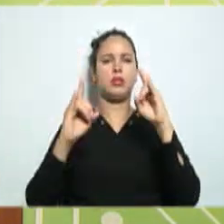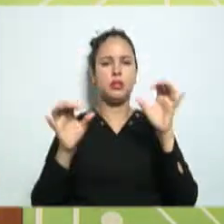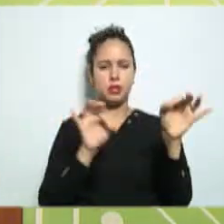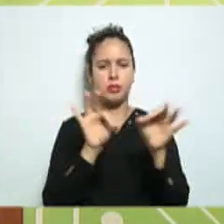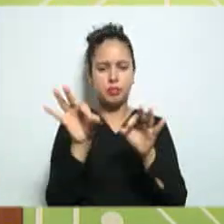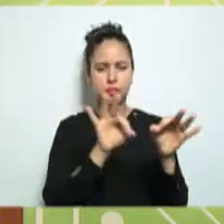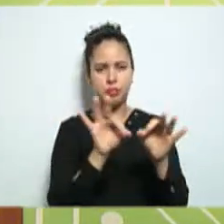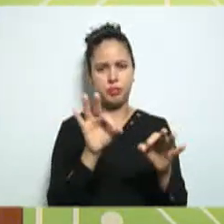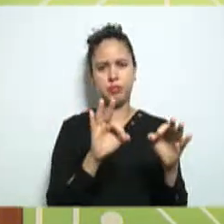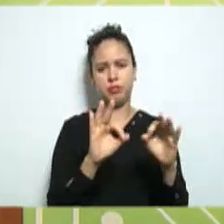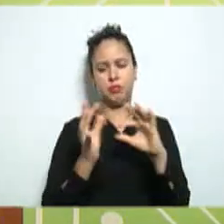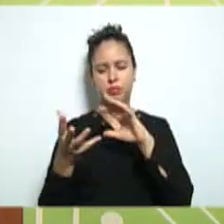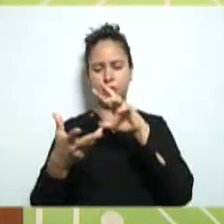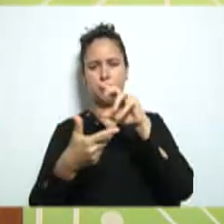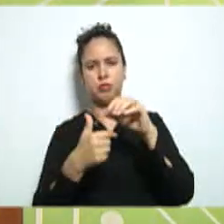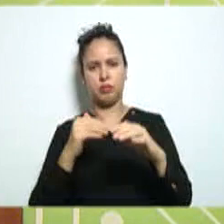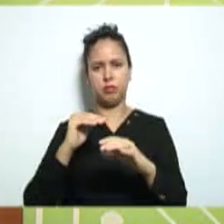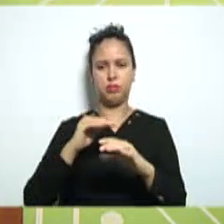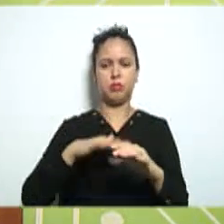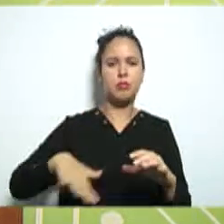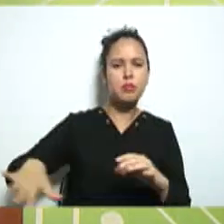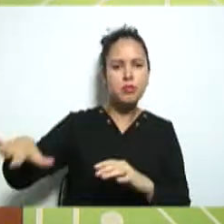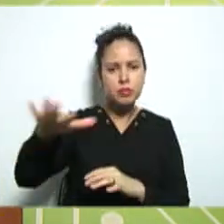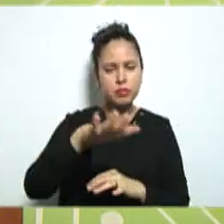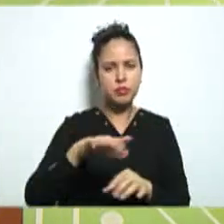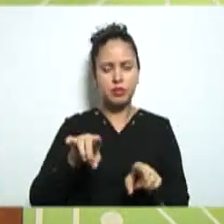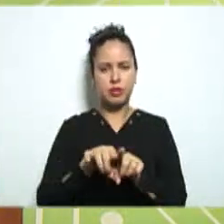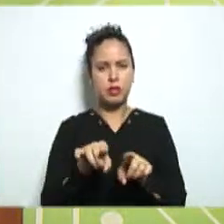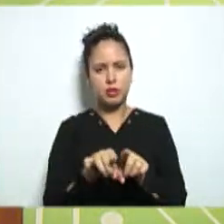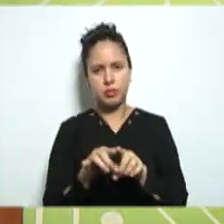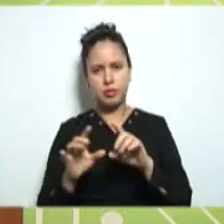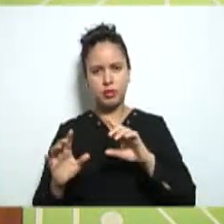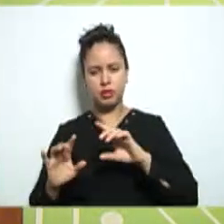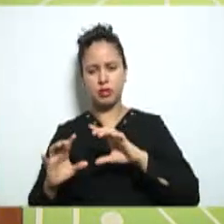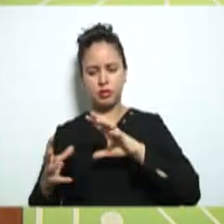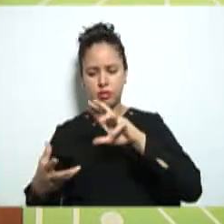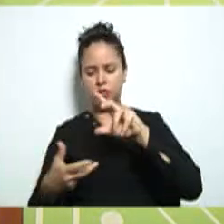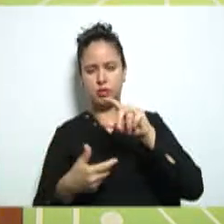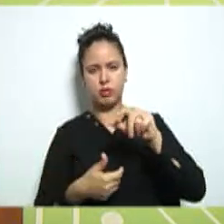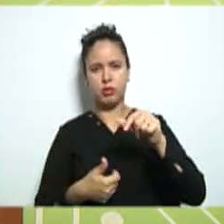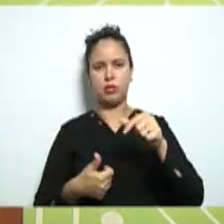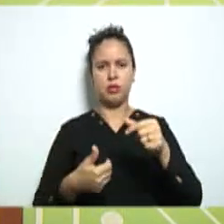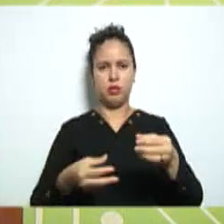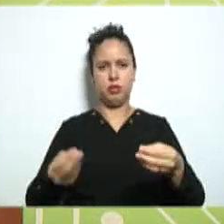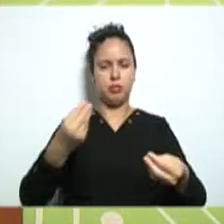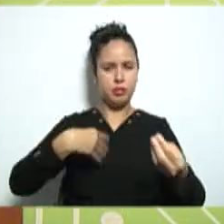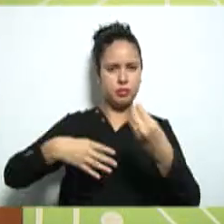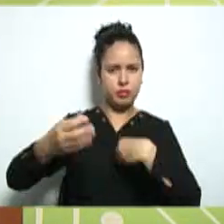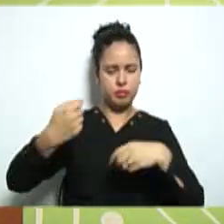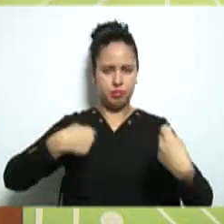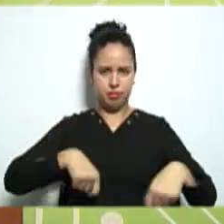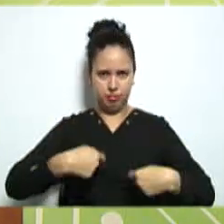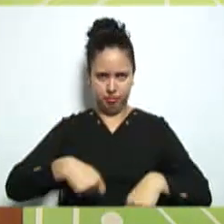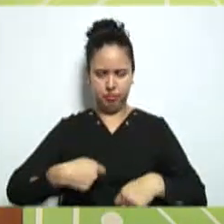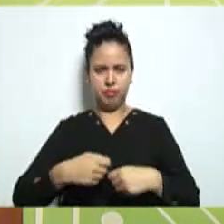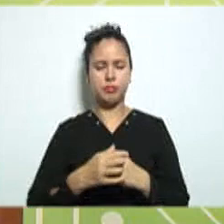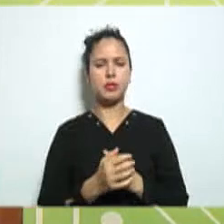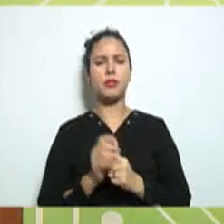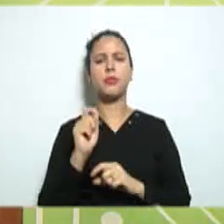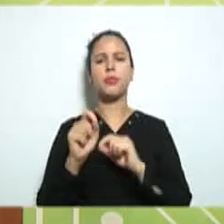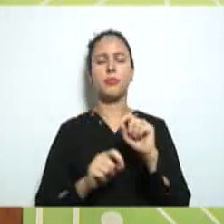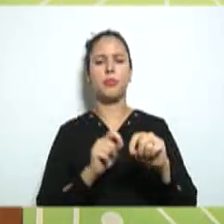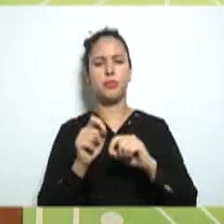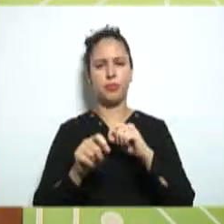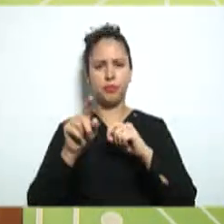o mundo externo, de forma que o mundo possa satisfazer as nossas necessidades. Que necessidades,